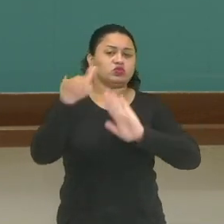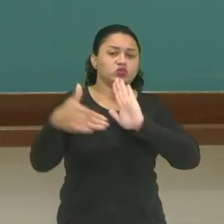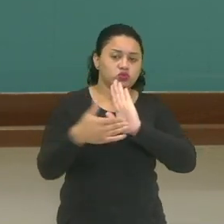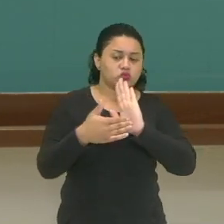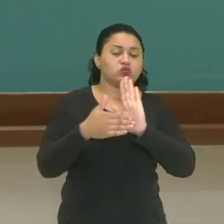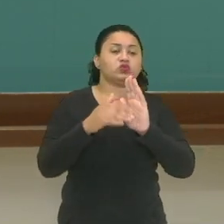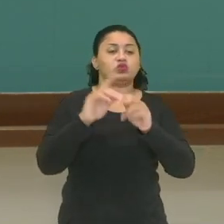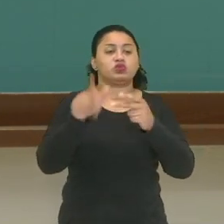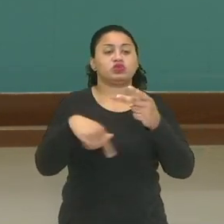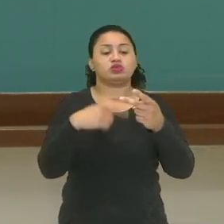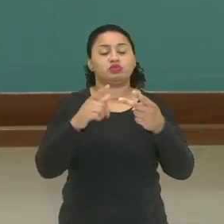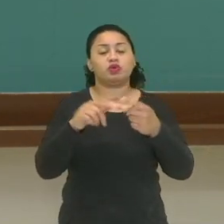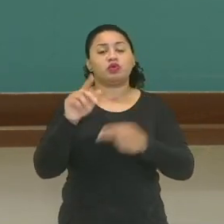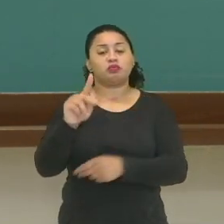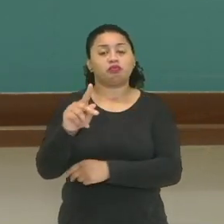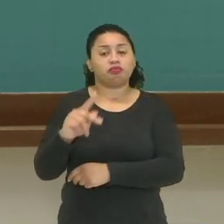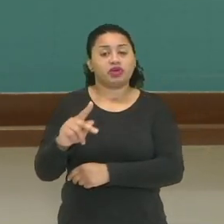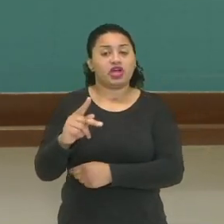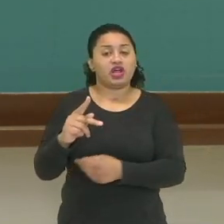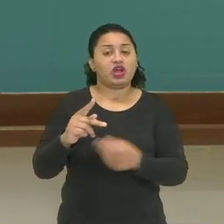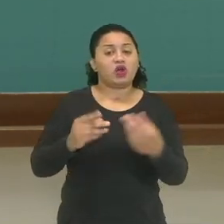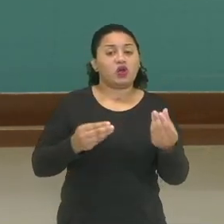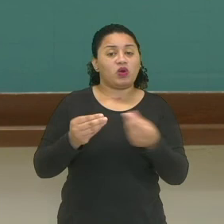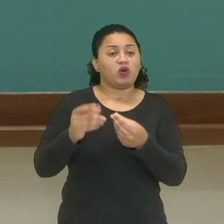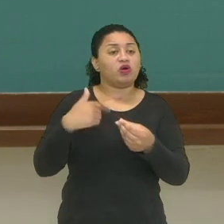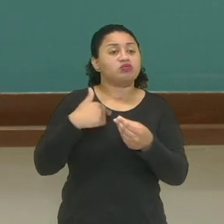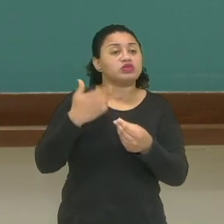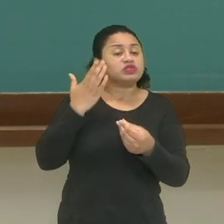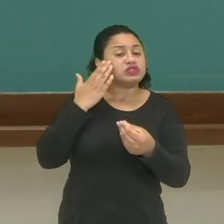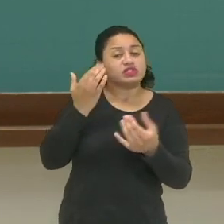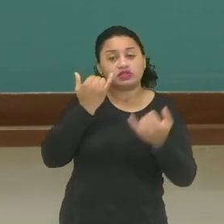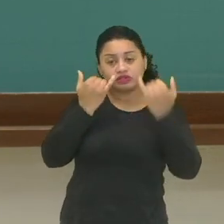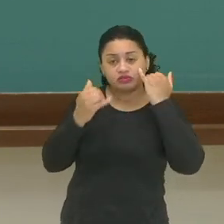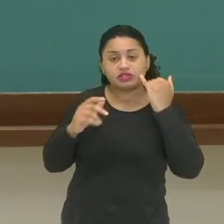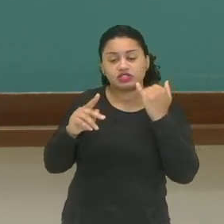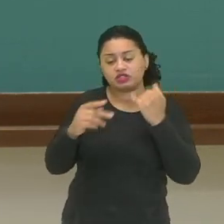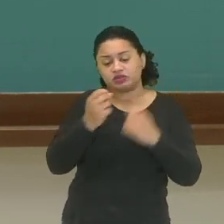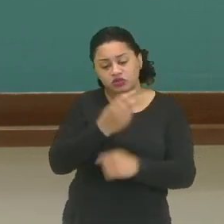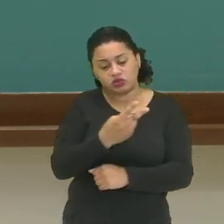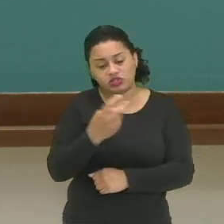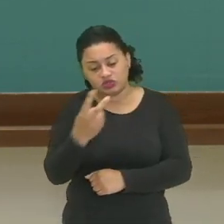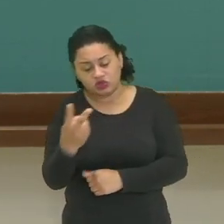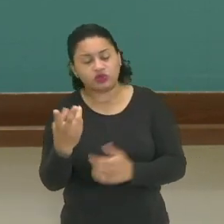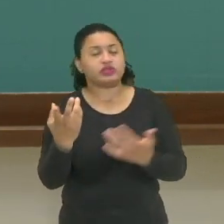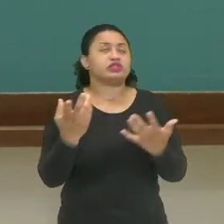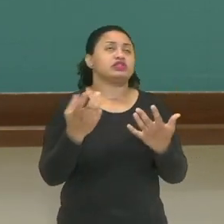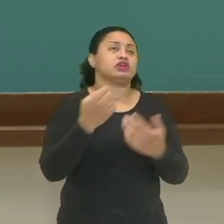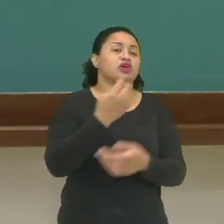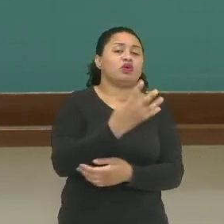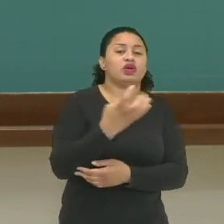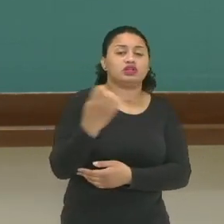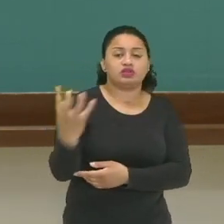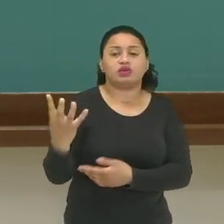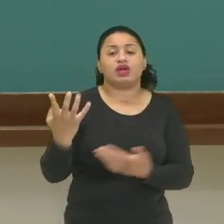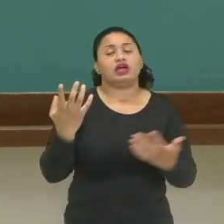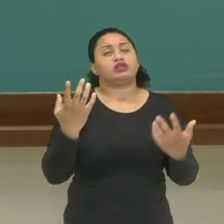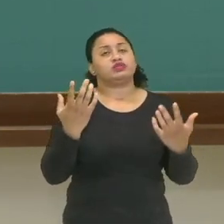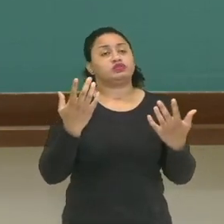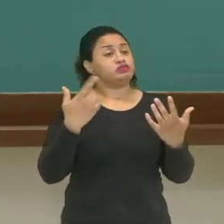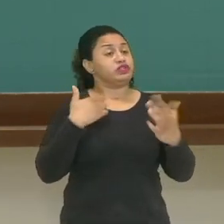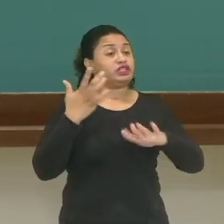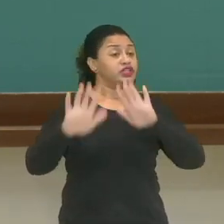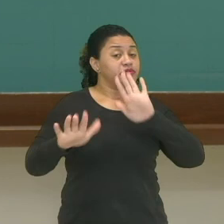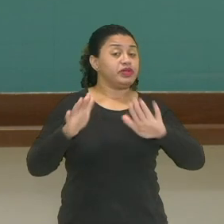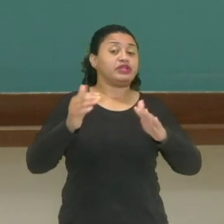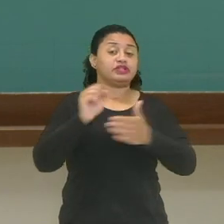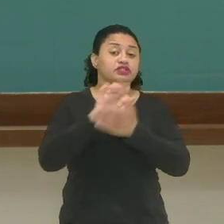o p, como que ele vem escrito para mim? Ah, de 2 em 2, de 4 em 4. Então, de acordo com o